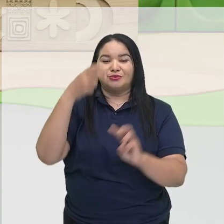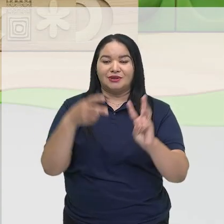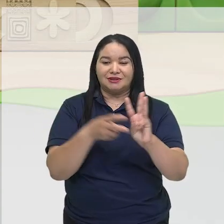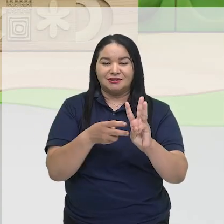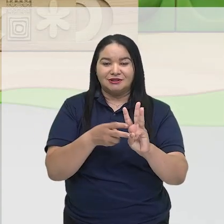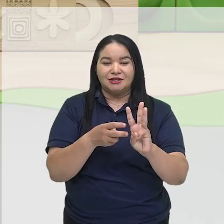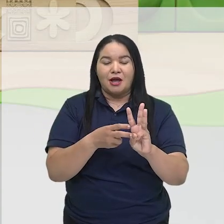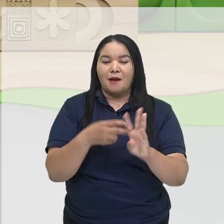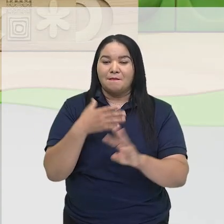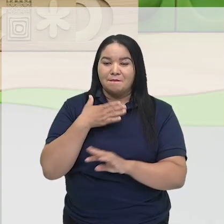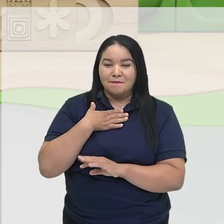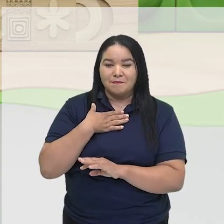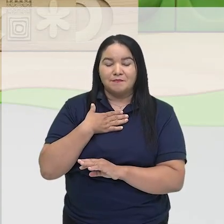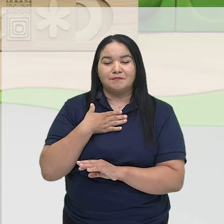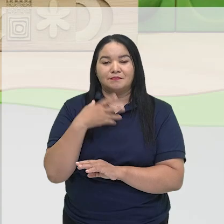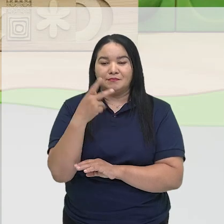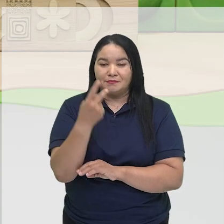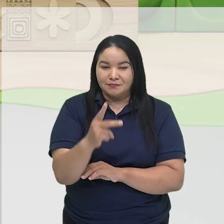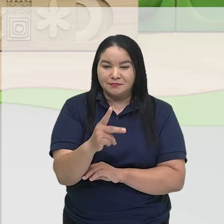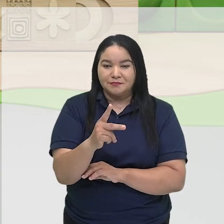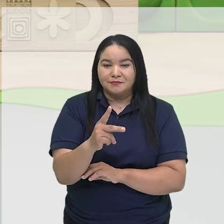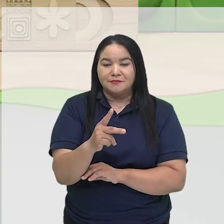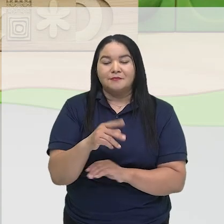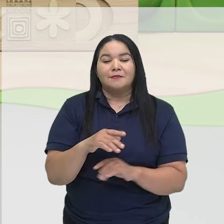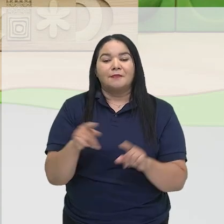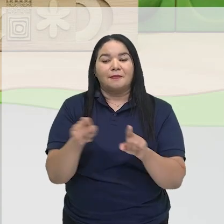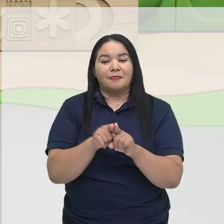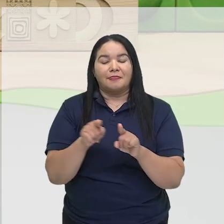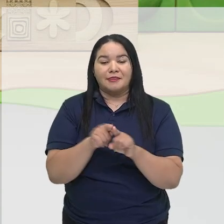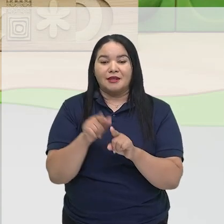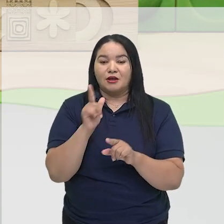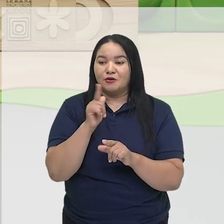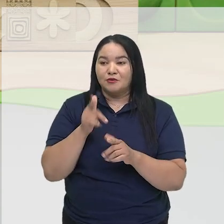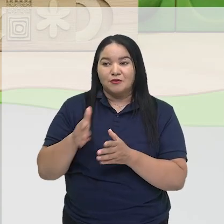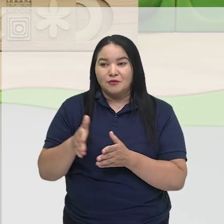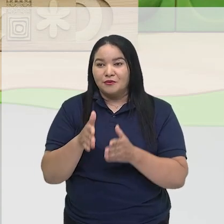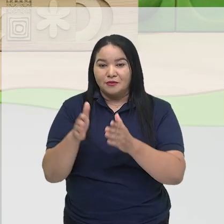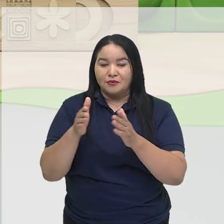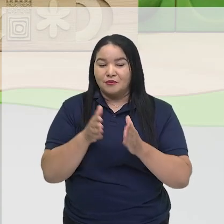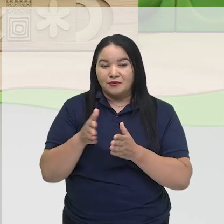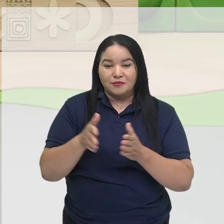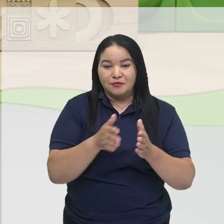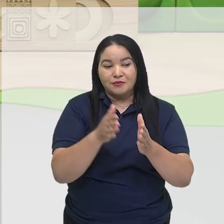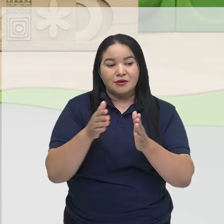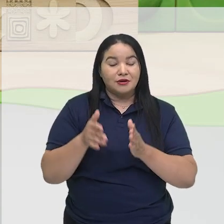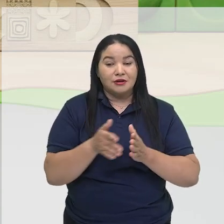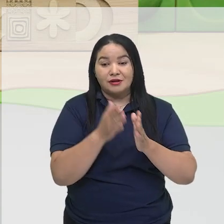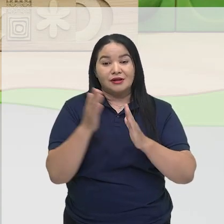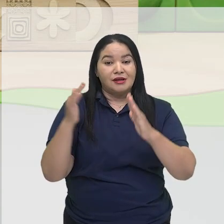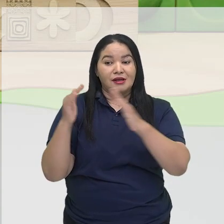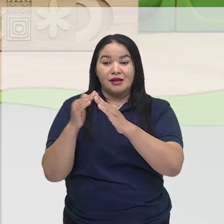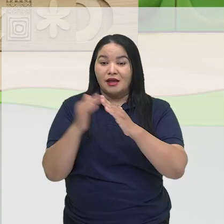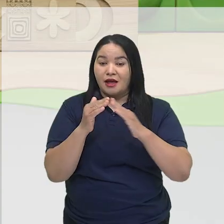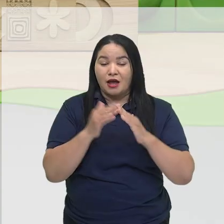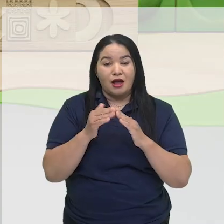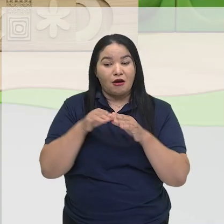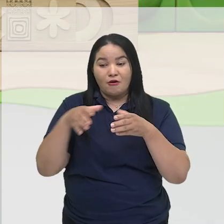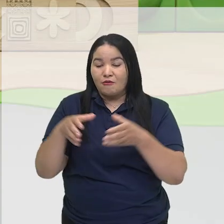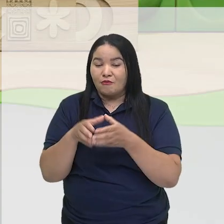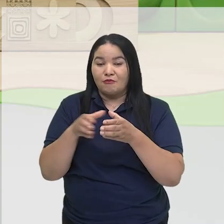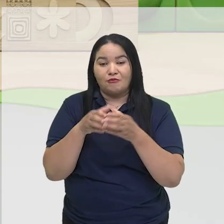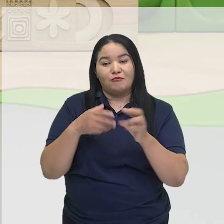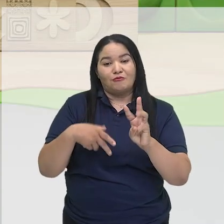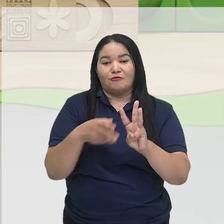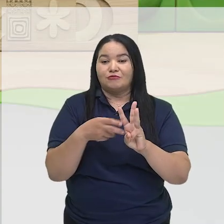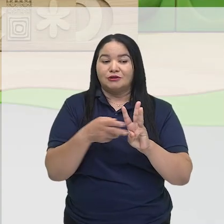a minha, a sua. A bacia é o lar de diversos povos indígenas, que